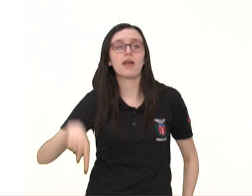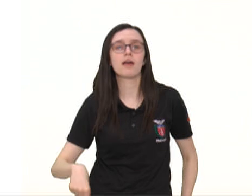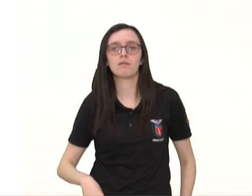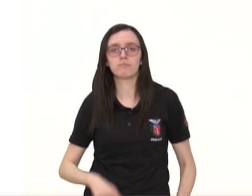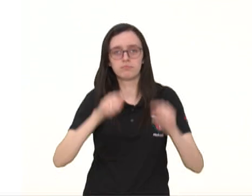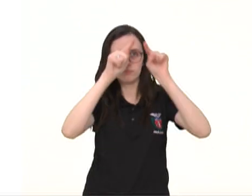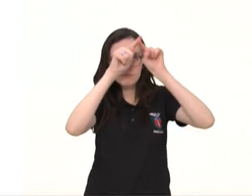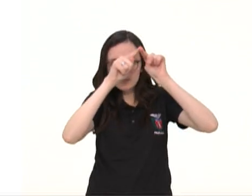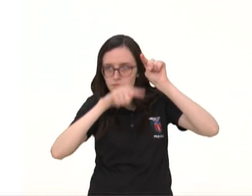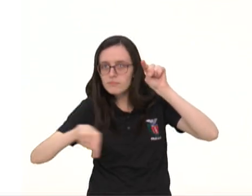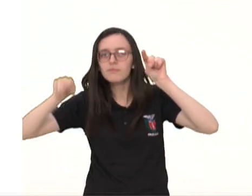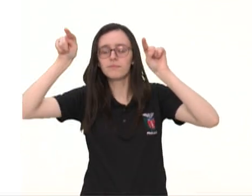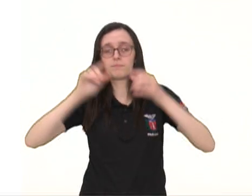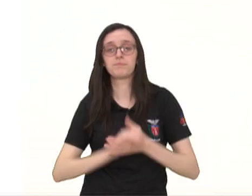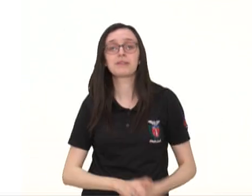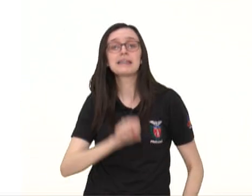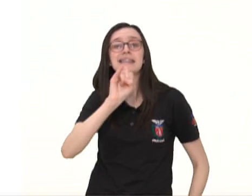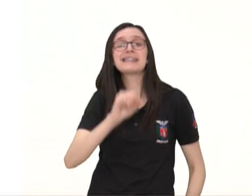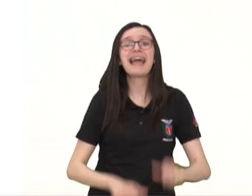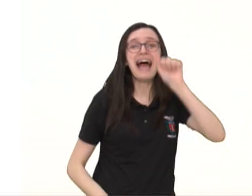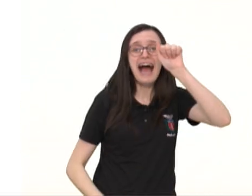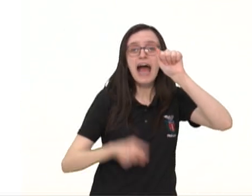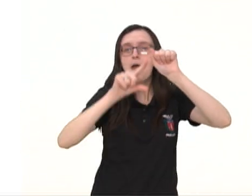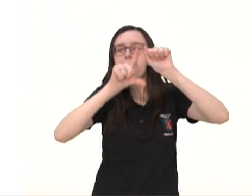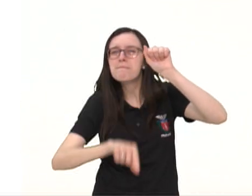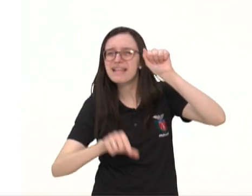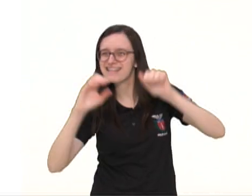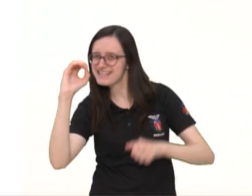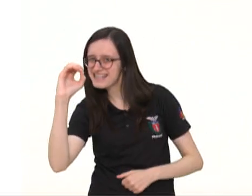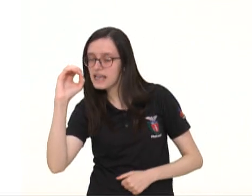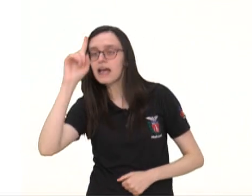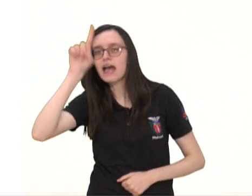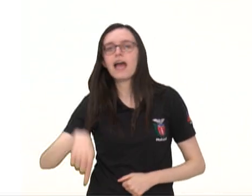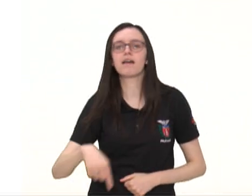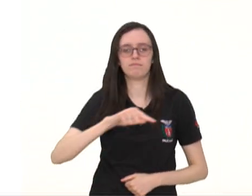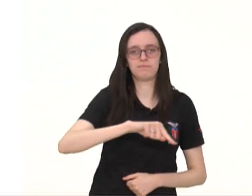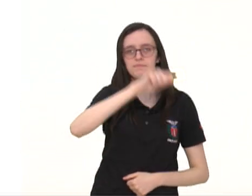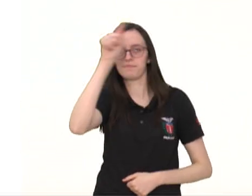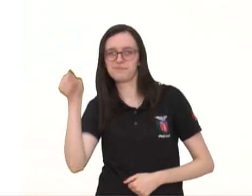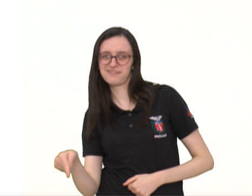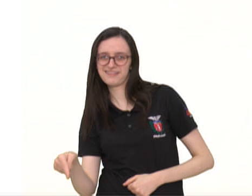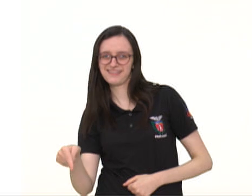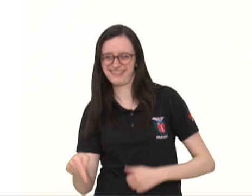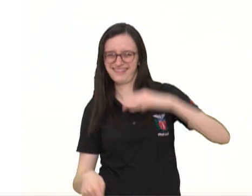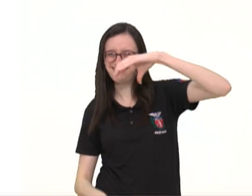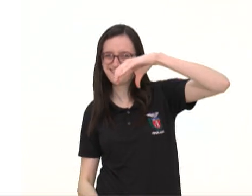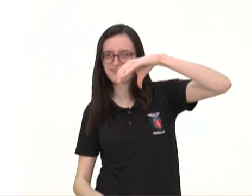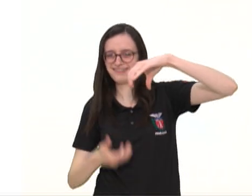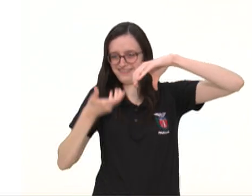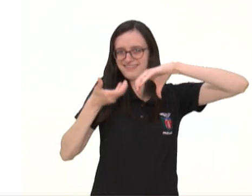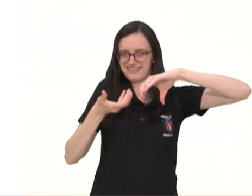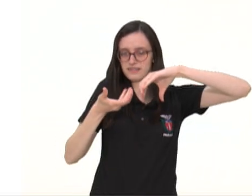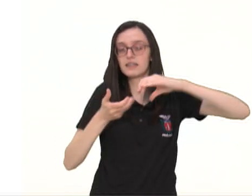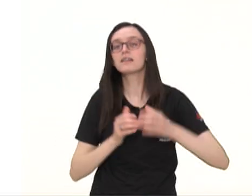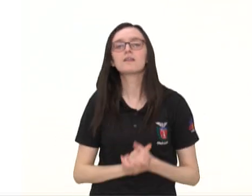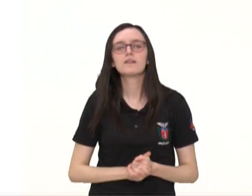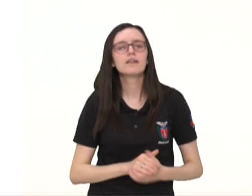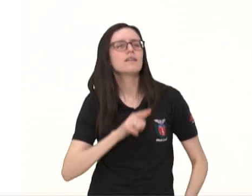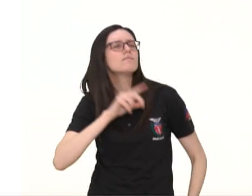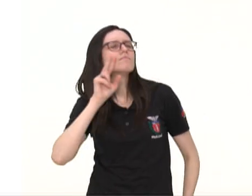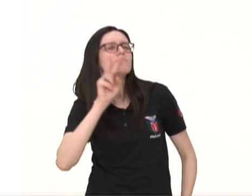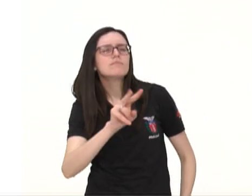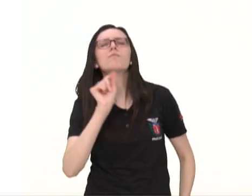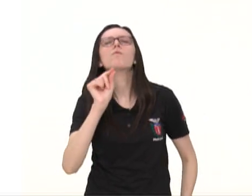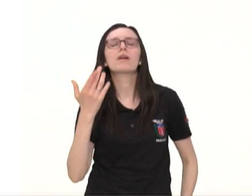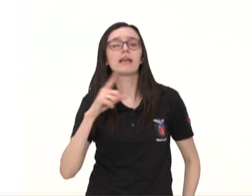cima. Quando o a é menor que zero, a concavidade é voltada para baixo. O valor c, que é o nosso termo independente na